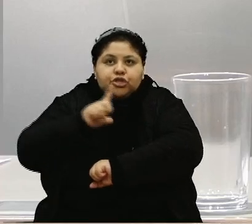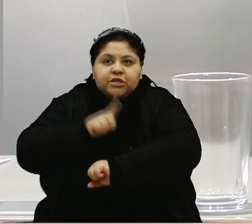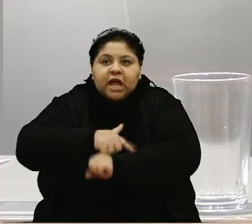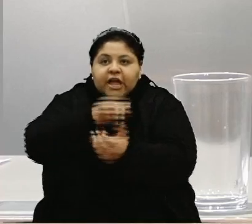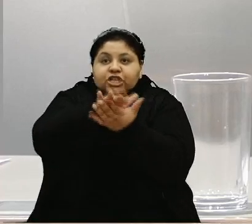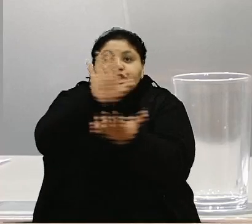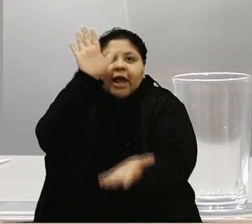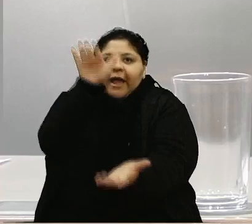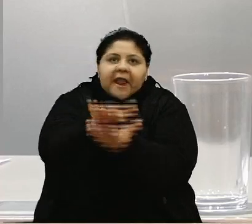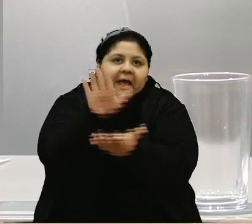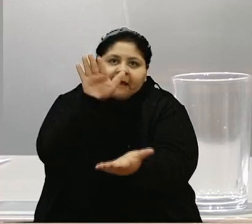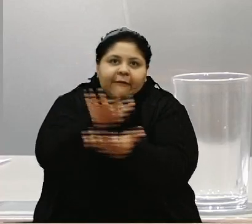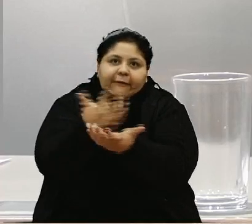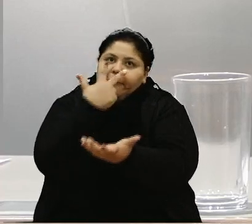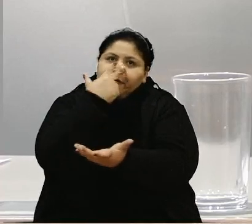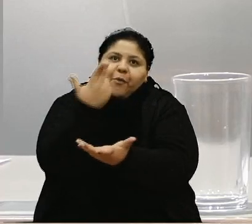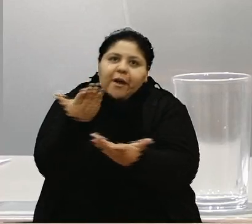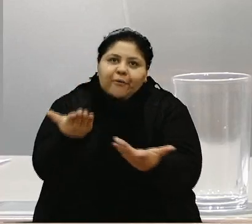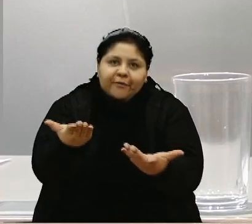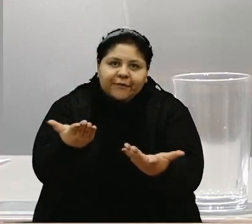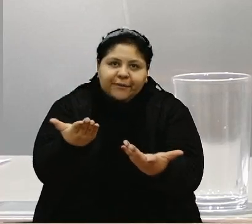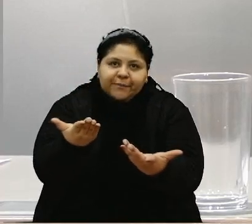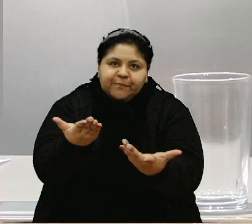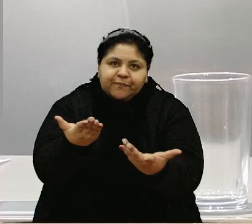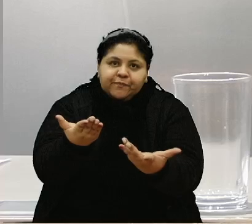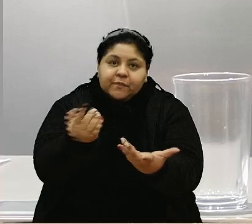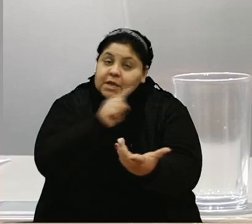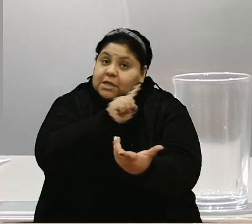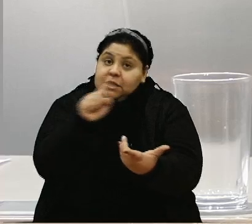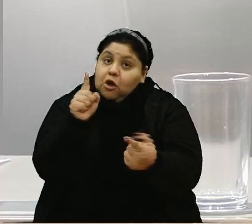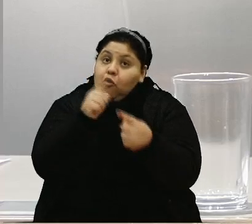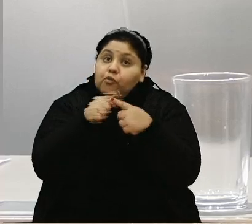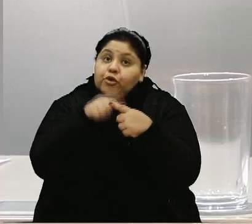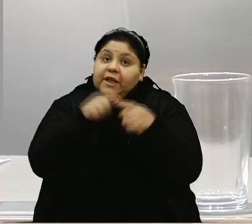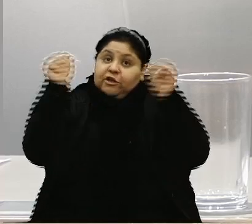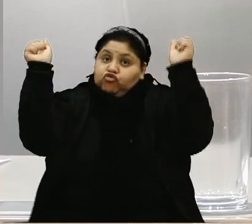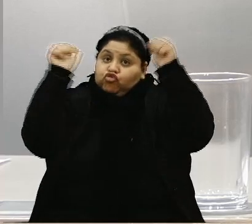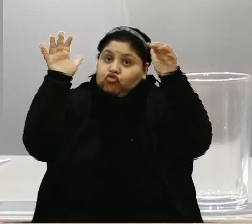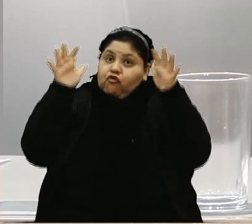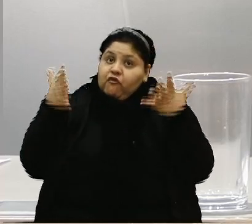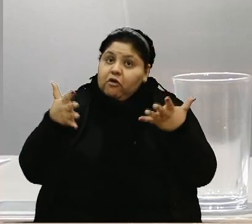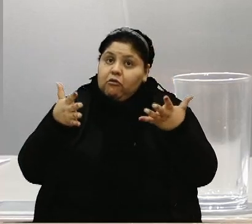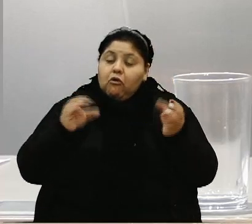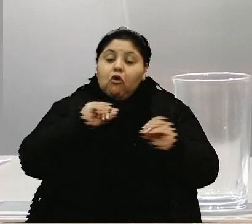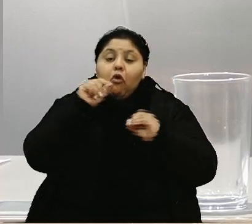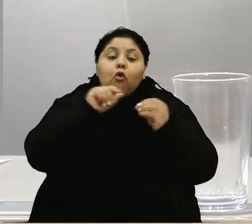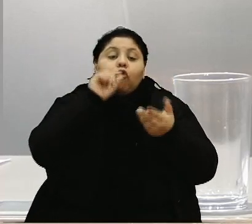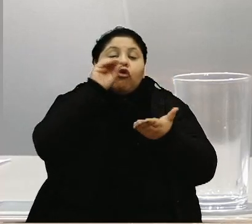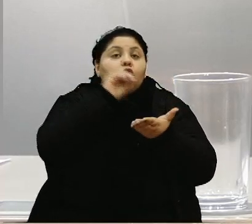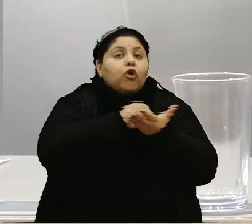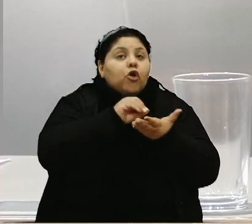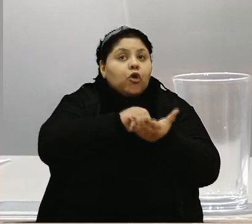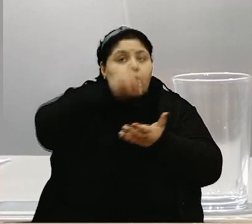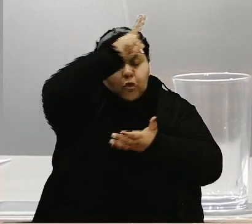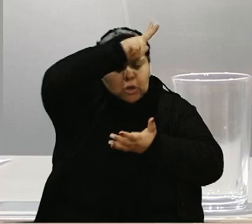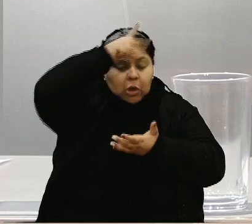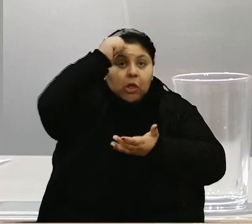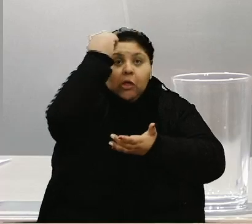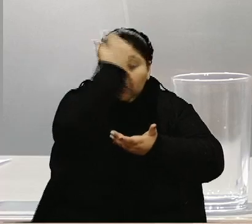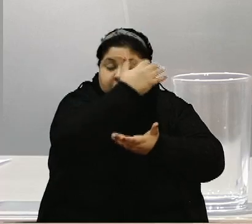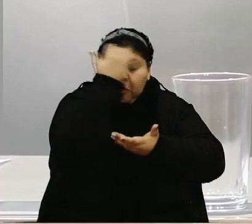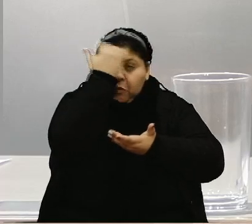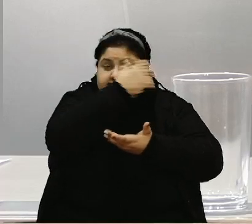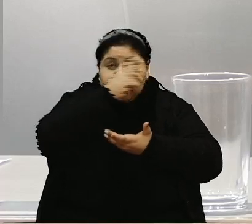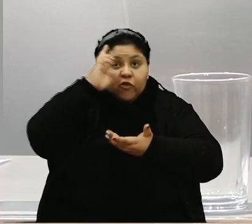daqueles buracos lá, e que não era decorrente das chuvas. Então, vereadora, o que falta... E o prefeito Adilori, ele foi